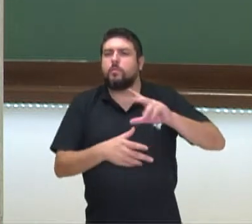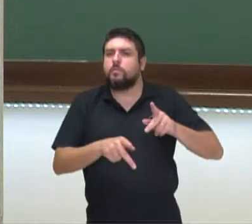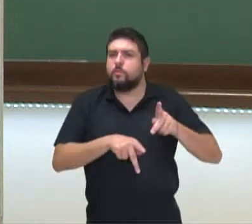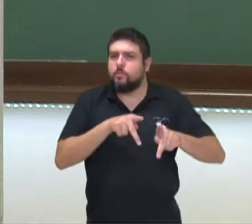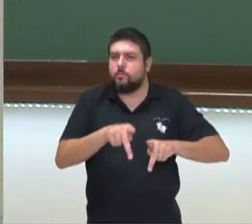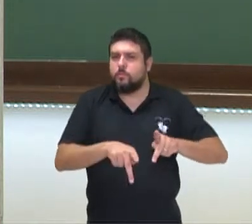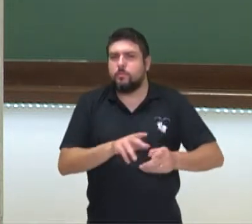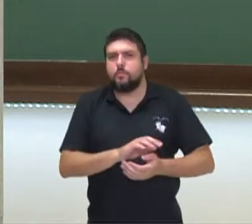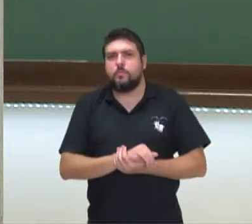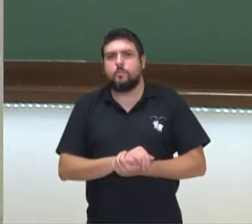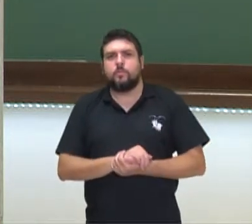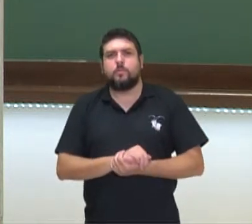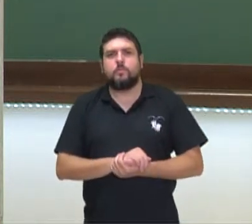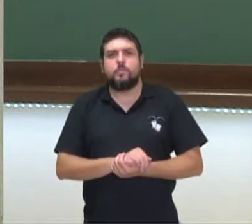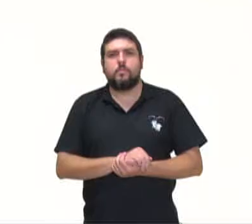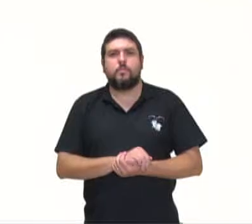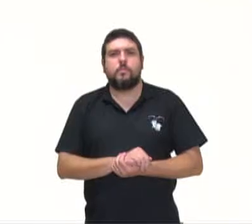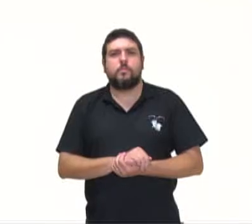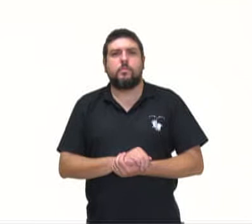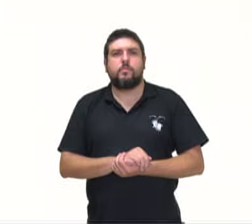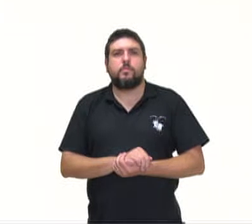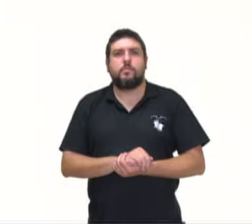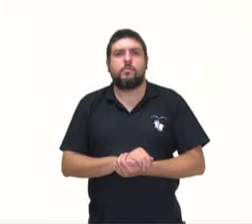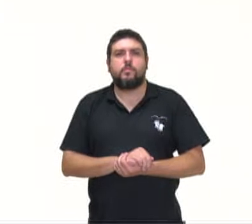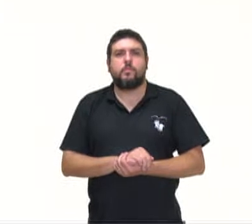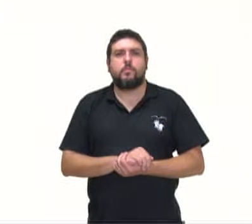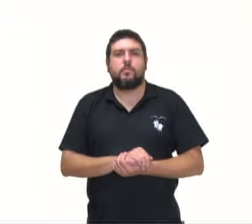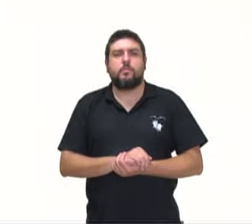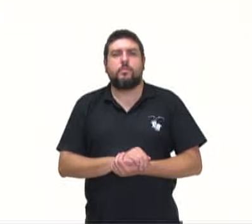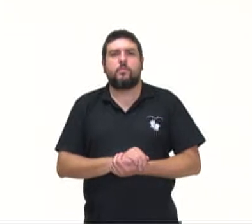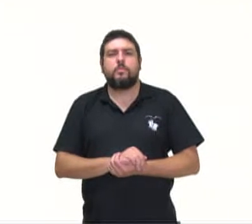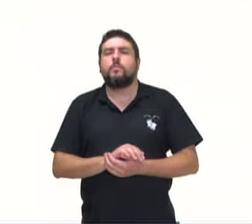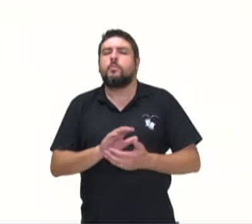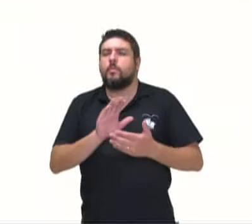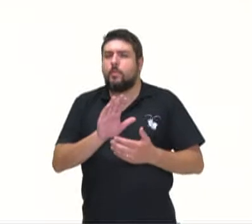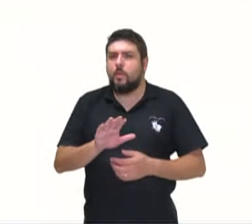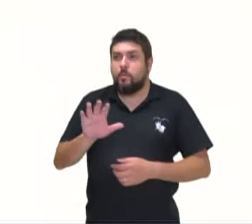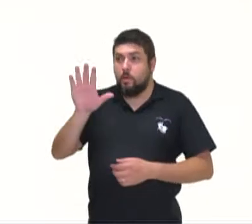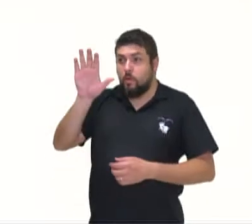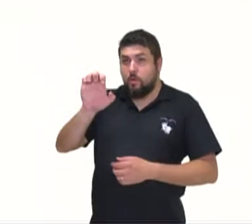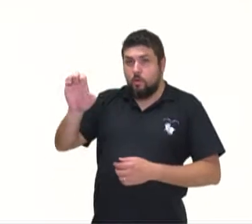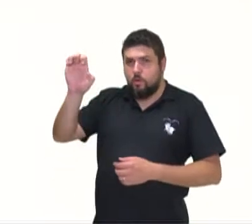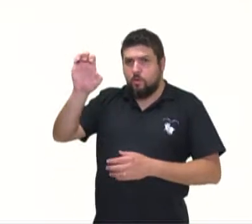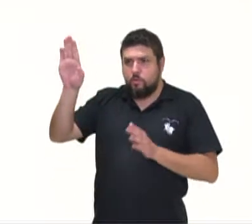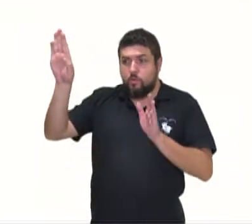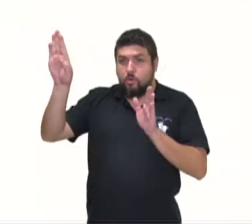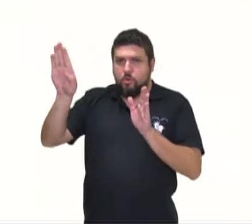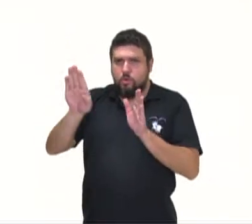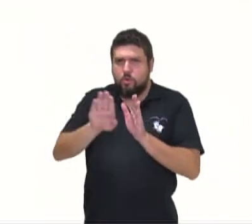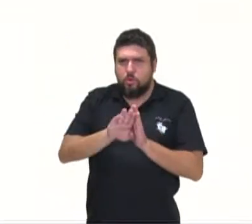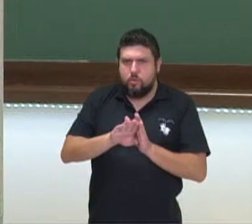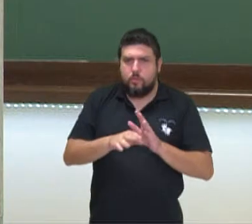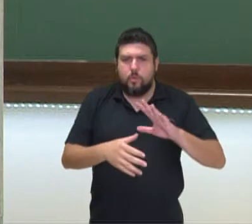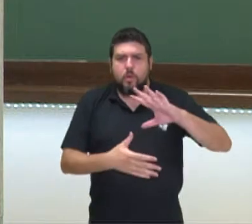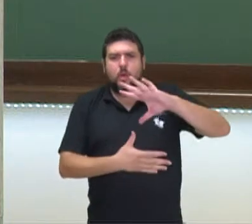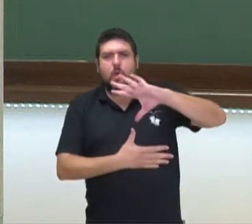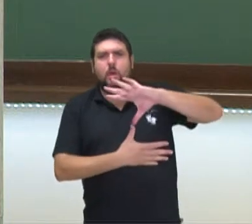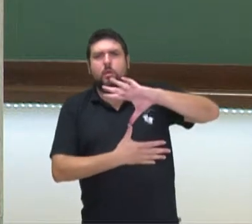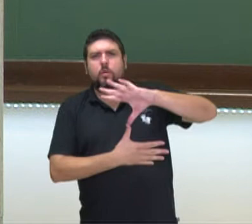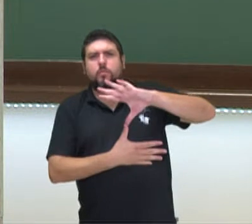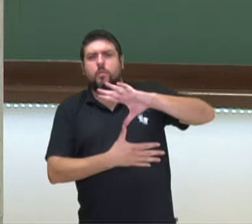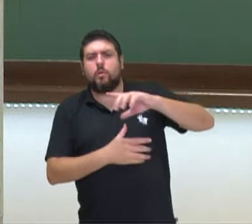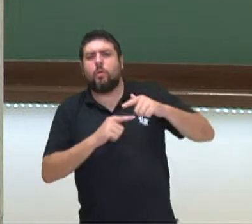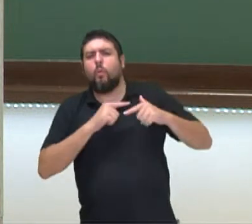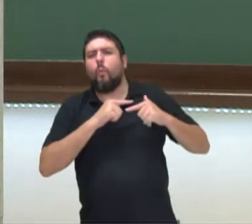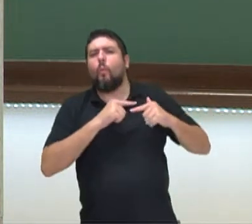europeus. Pessoal, e aqui, você sabe dizer se antes da chegada dos europeus a América era habitada ou eles descobriram a